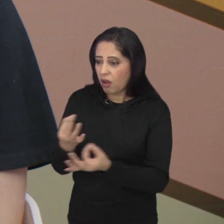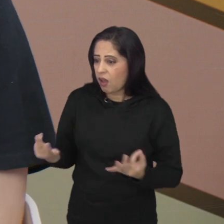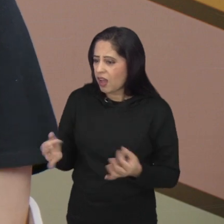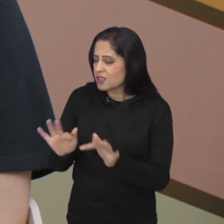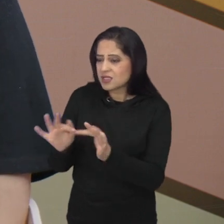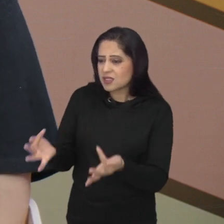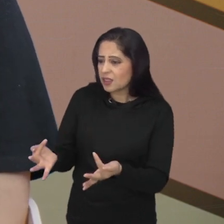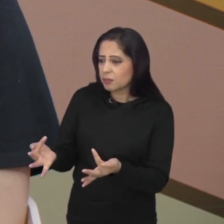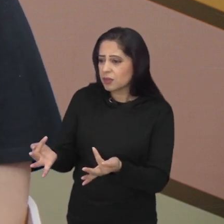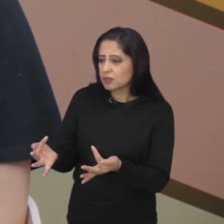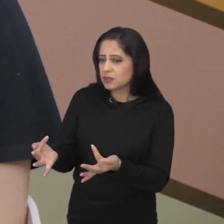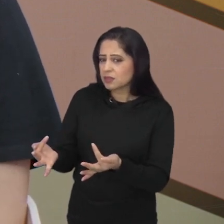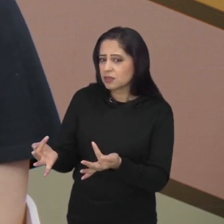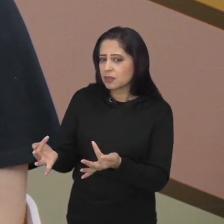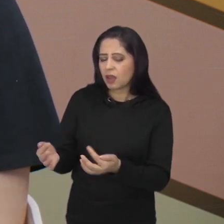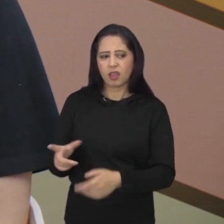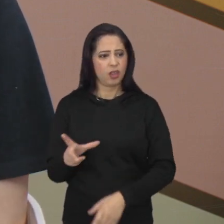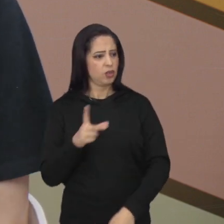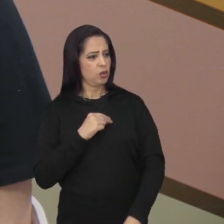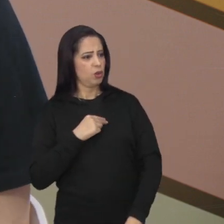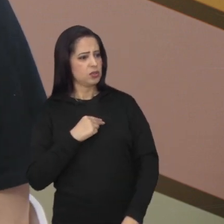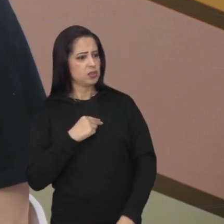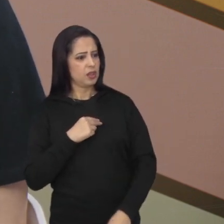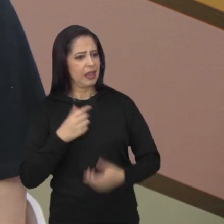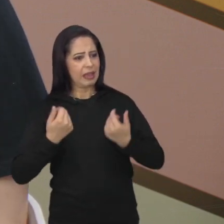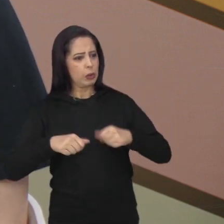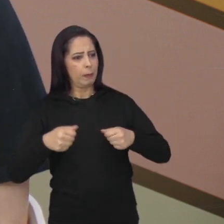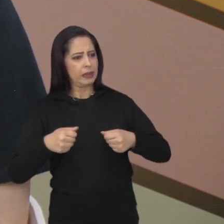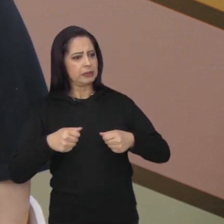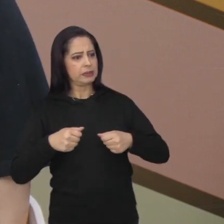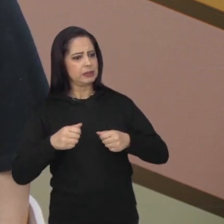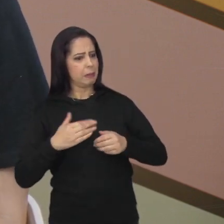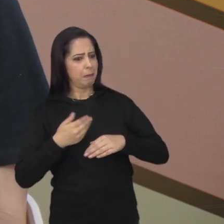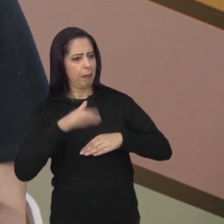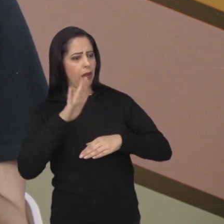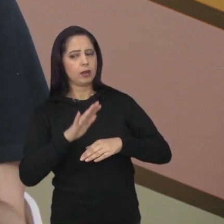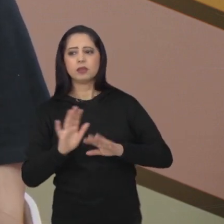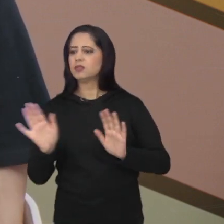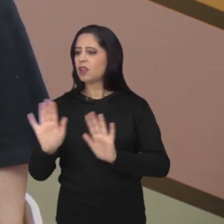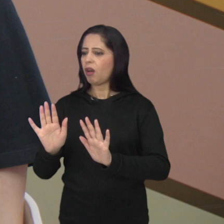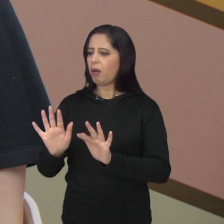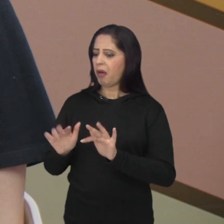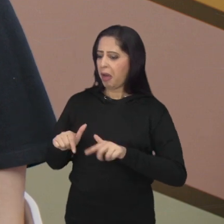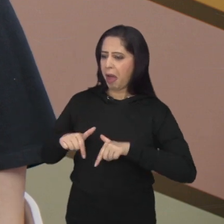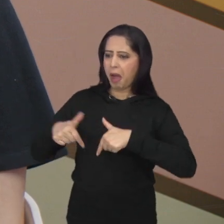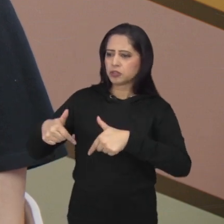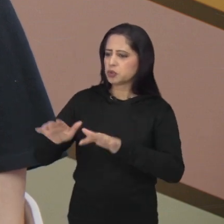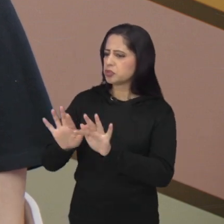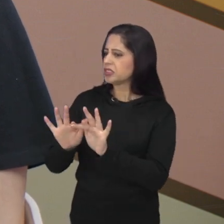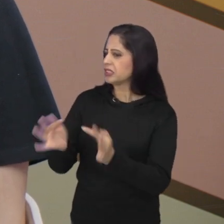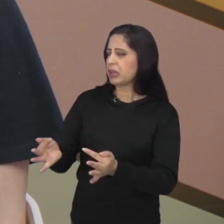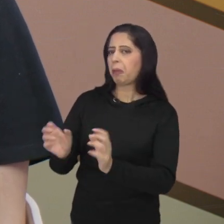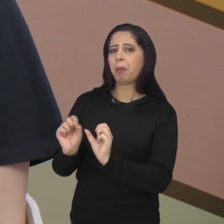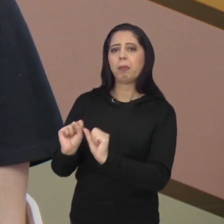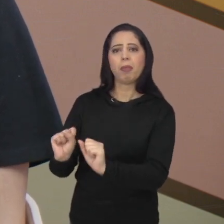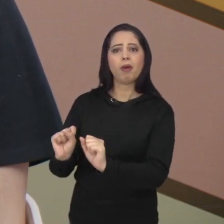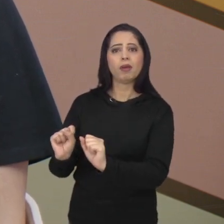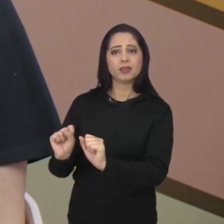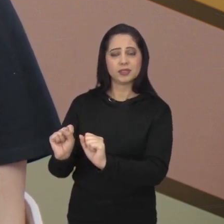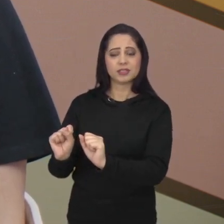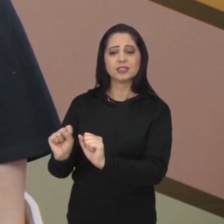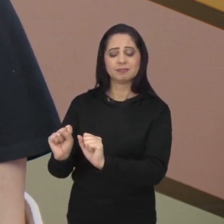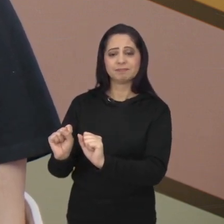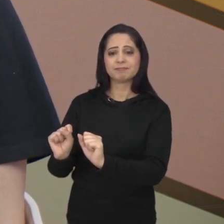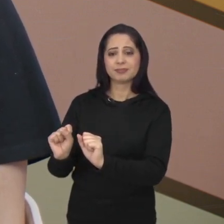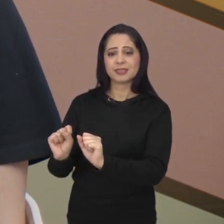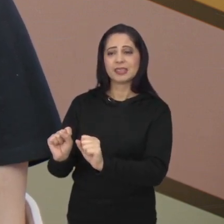fazer desse jeito. Falo, não, mas não tem mais, né? Não é mais que isso. Então, uma atitude de simplicidade e